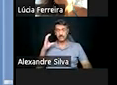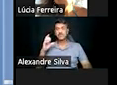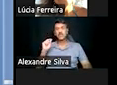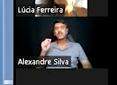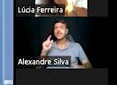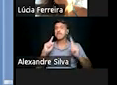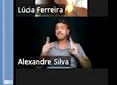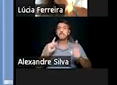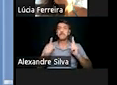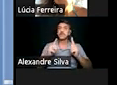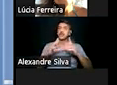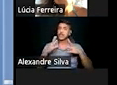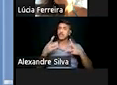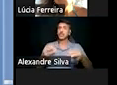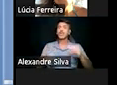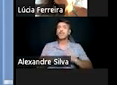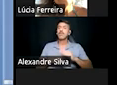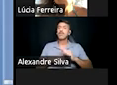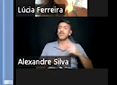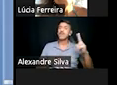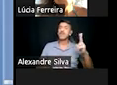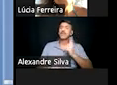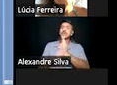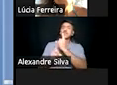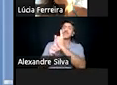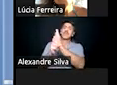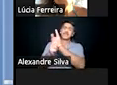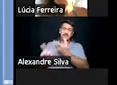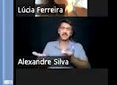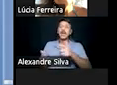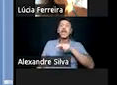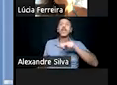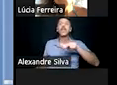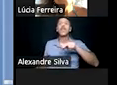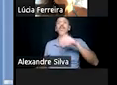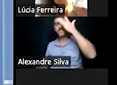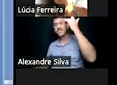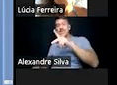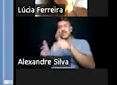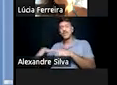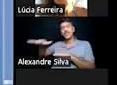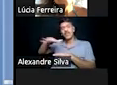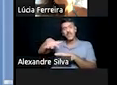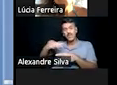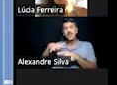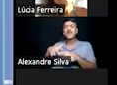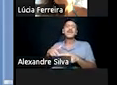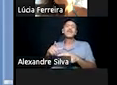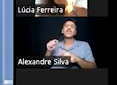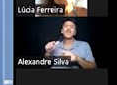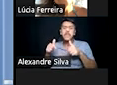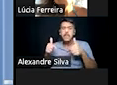tudo e que ele é que faz as grandes descobertas, e não aquelas populações que estão nas frentes de lavra,